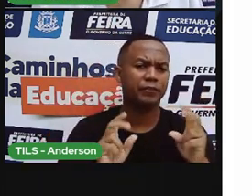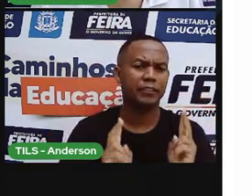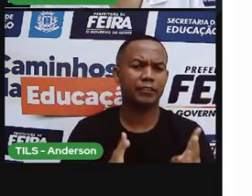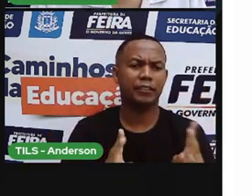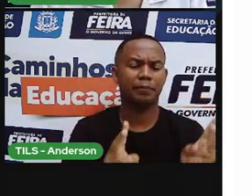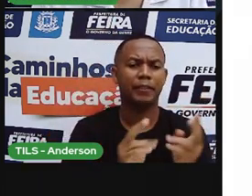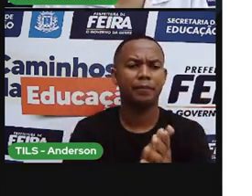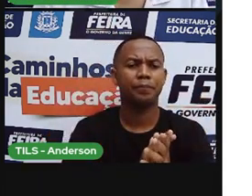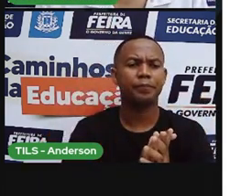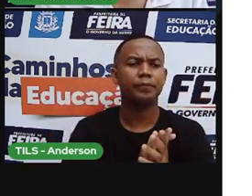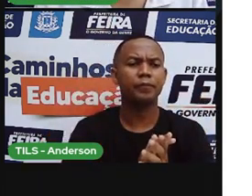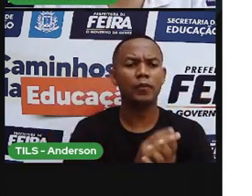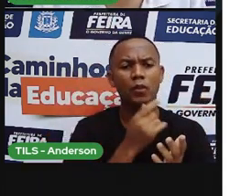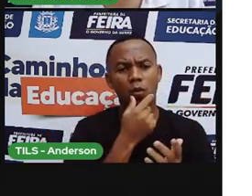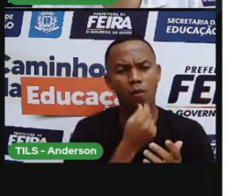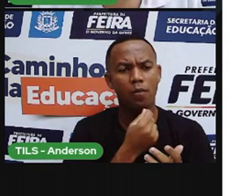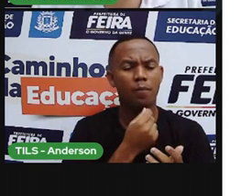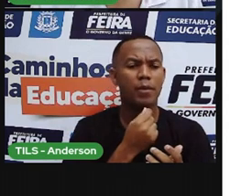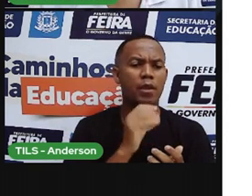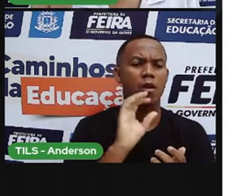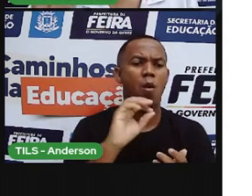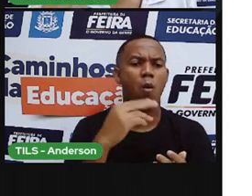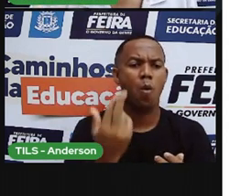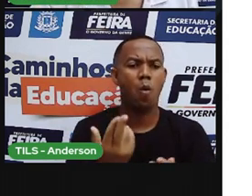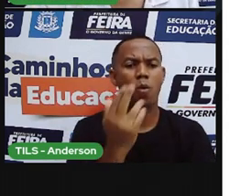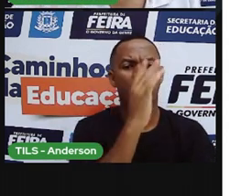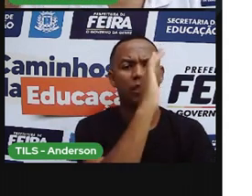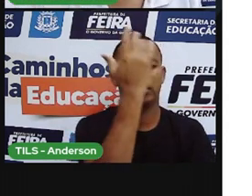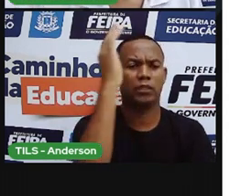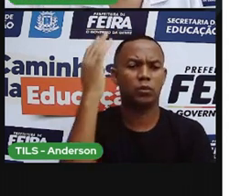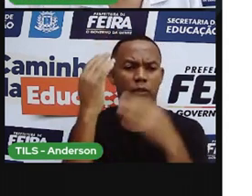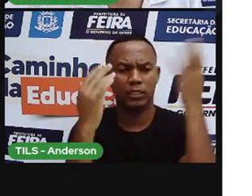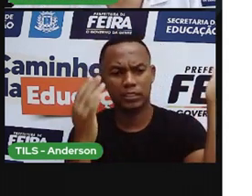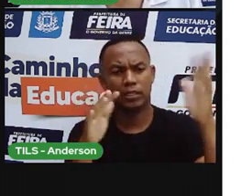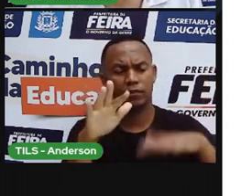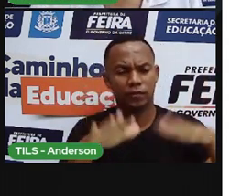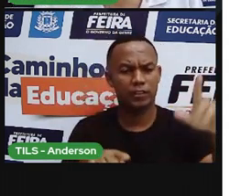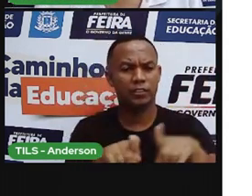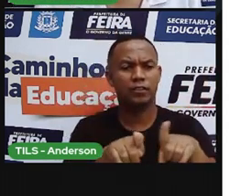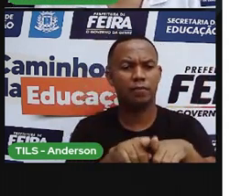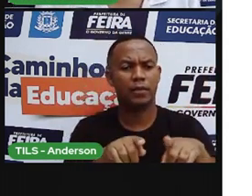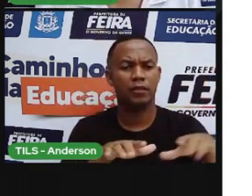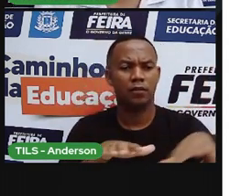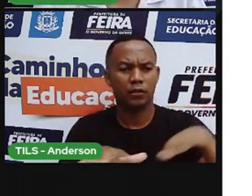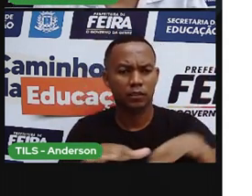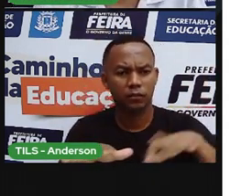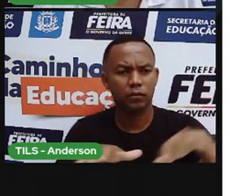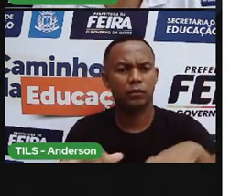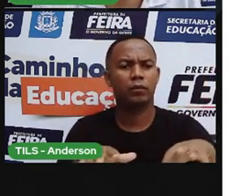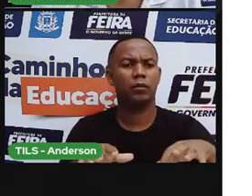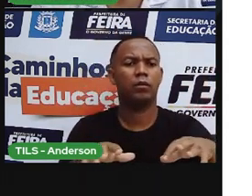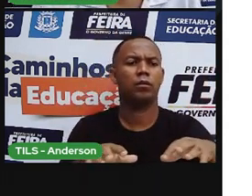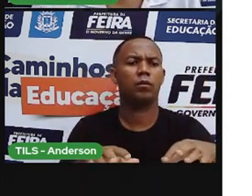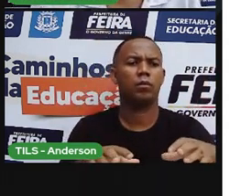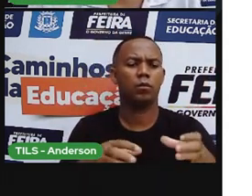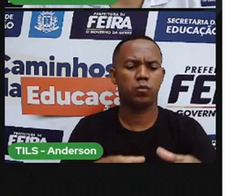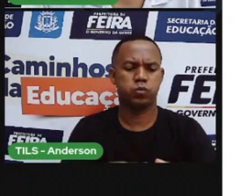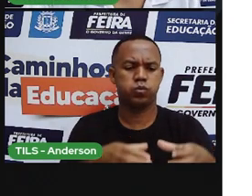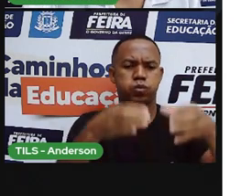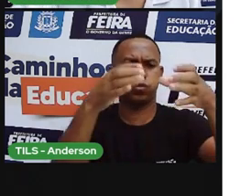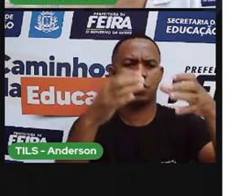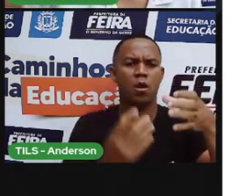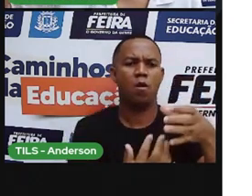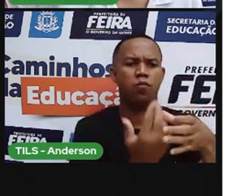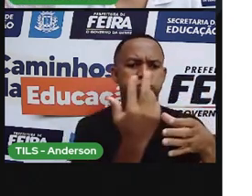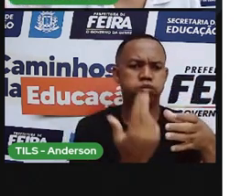Modificada. Seja pelo homem ou pela própria natureza, como a situação dos vulcões, de terremotos que acontecem, o vento. Né, para quem mora em